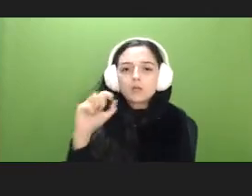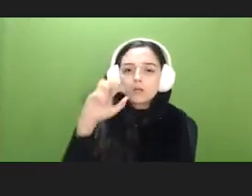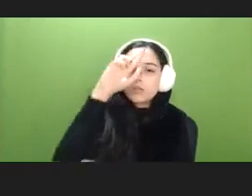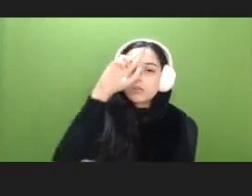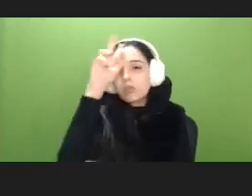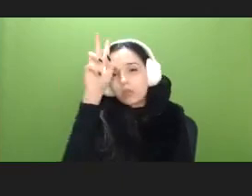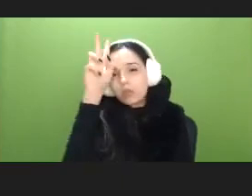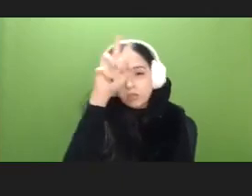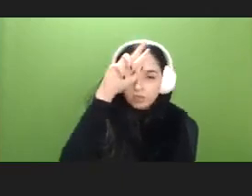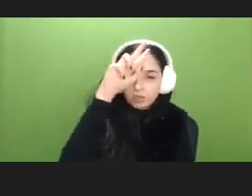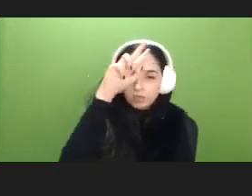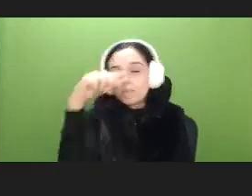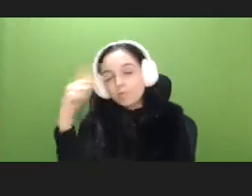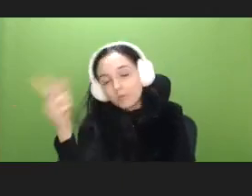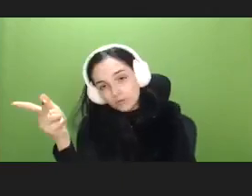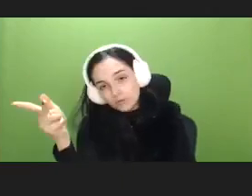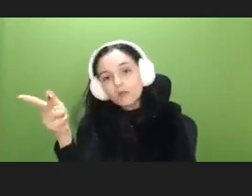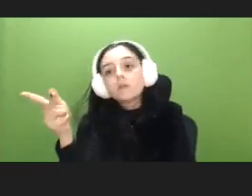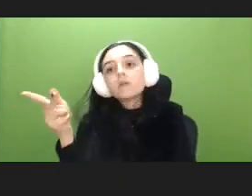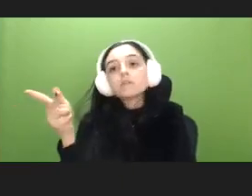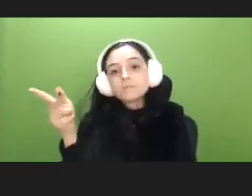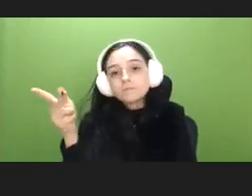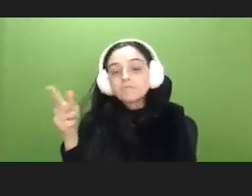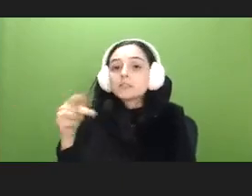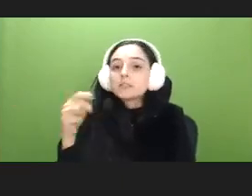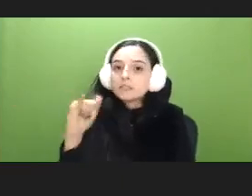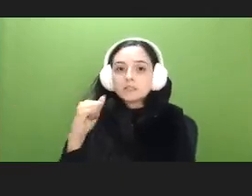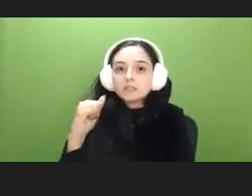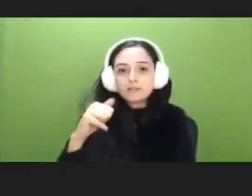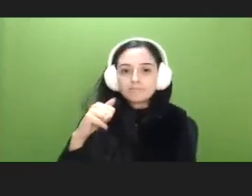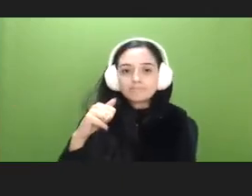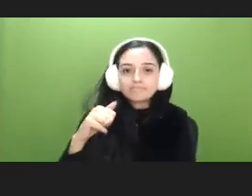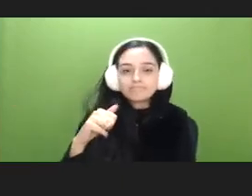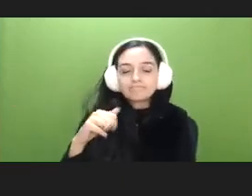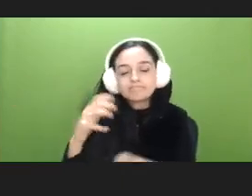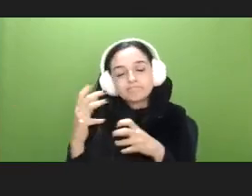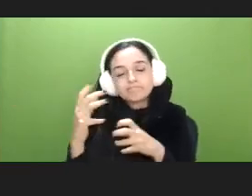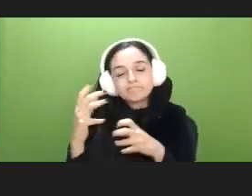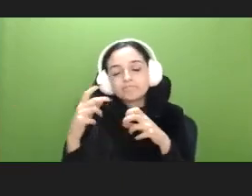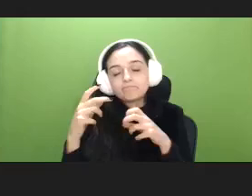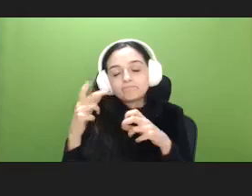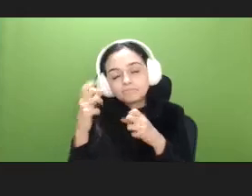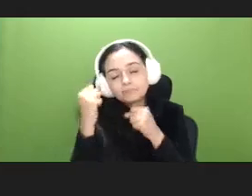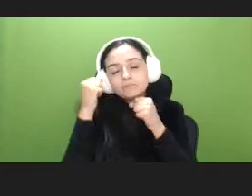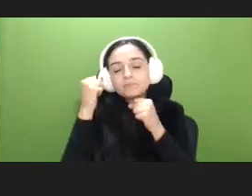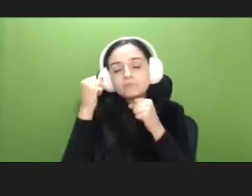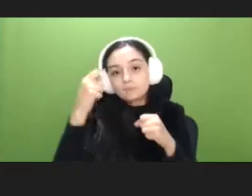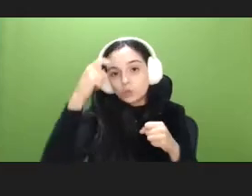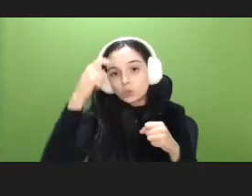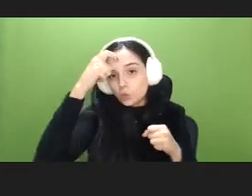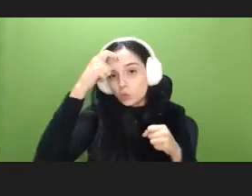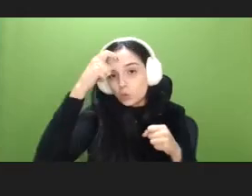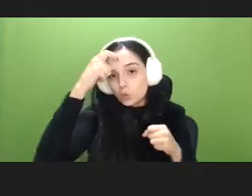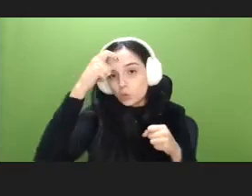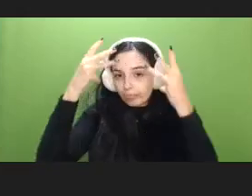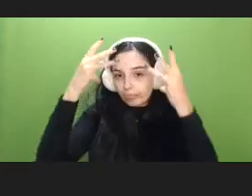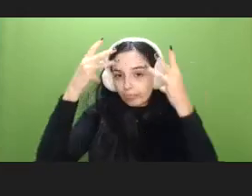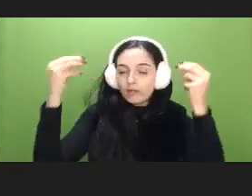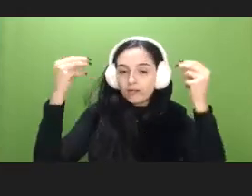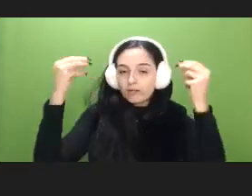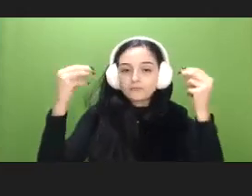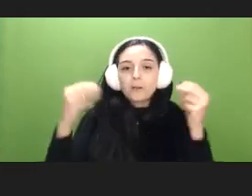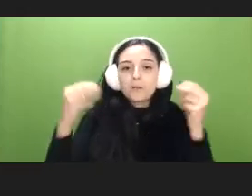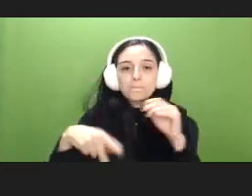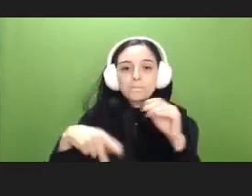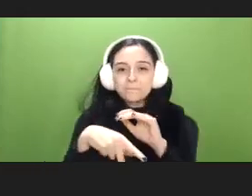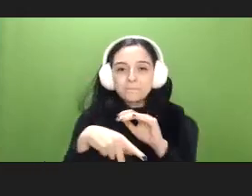perde a consciência, né, esse termo se chama clinicamente, né, o termo médico